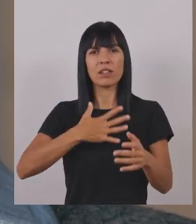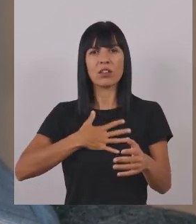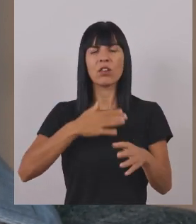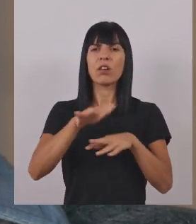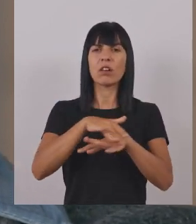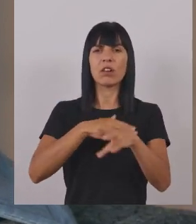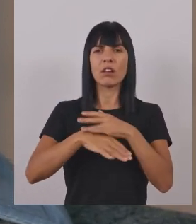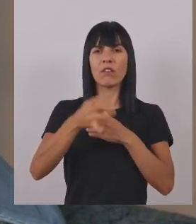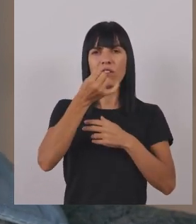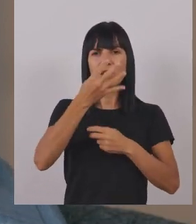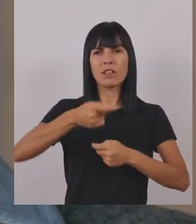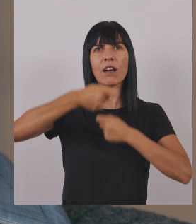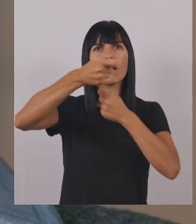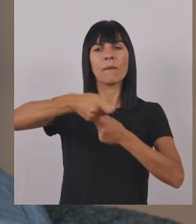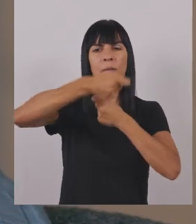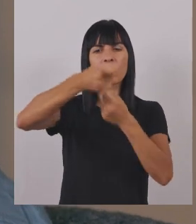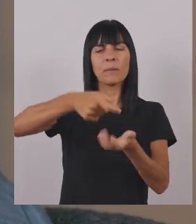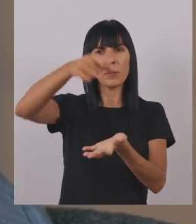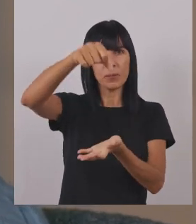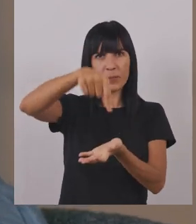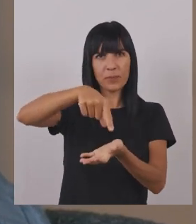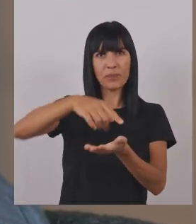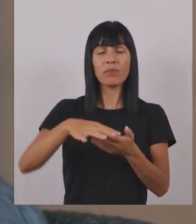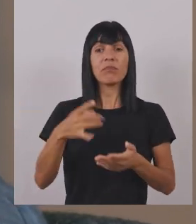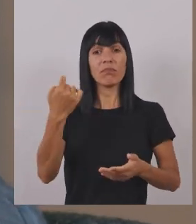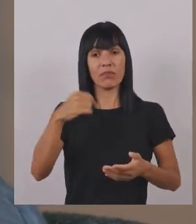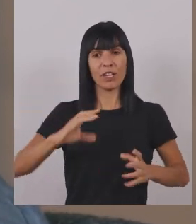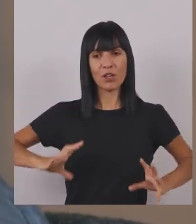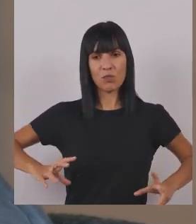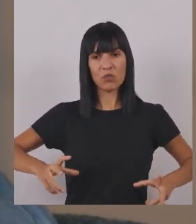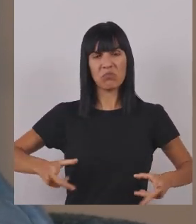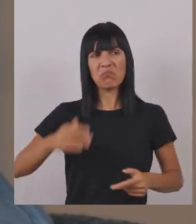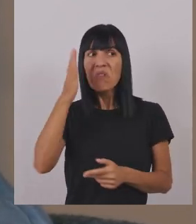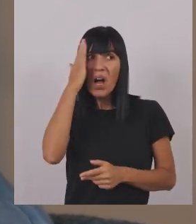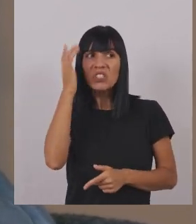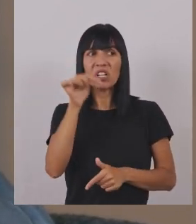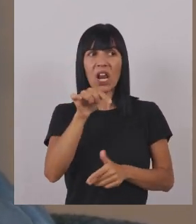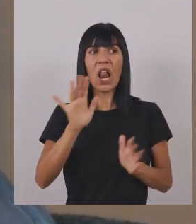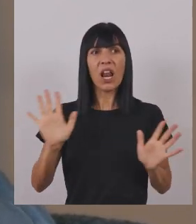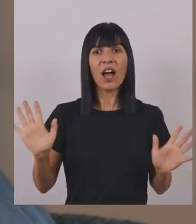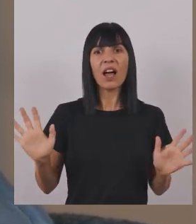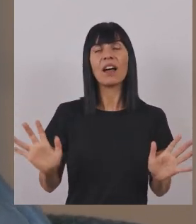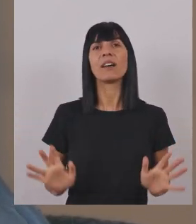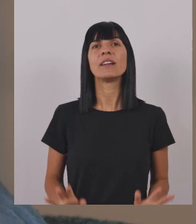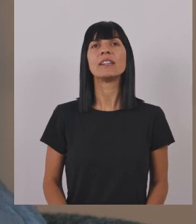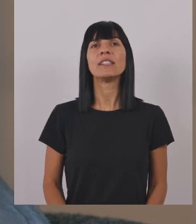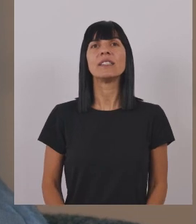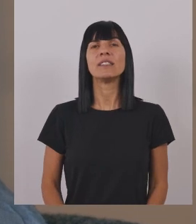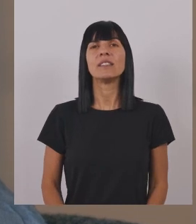fazer uma sementeira, onde vi de ser, tinha uma tratoreta, ainda tenho, acho eu.